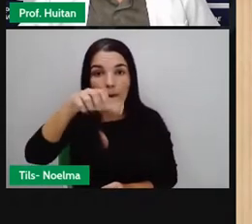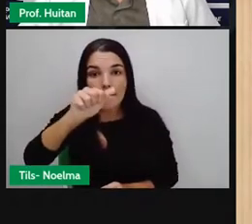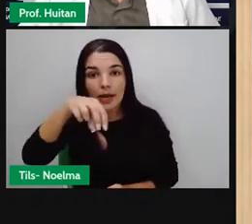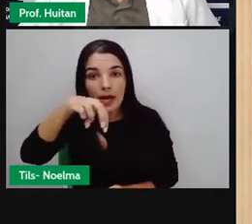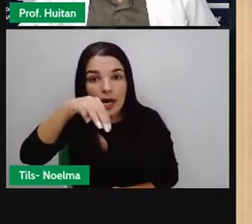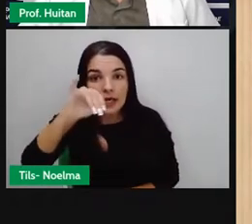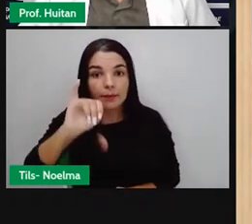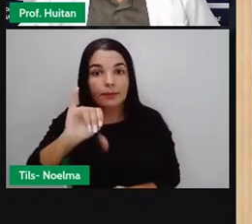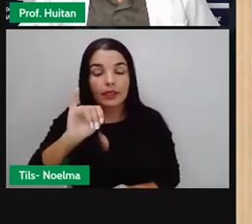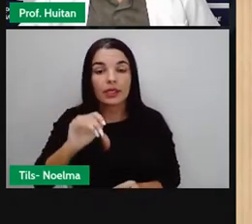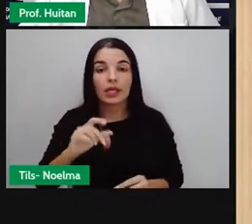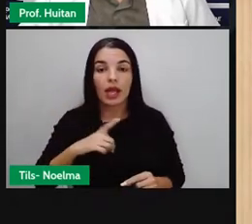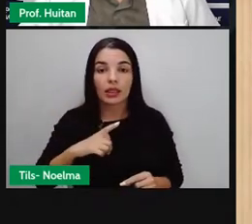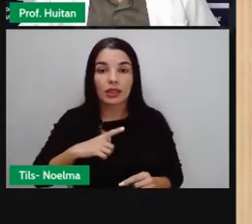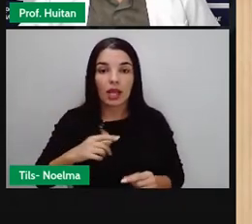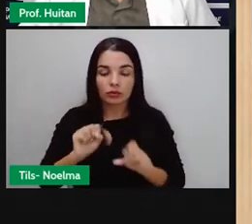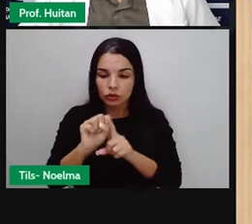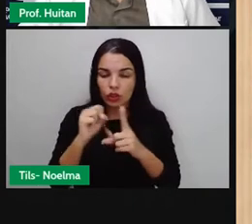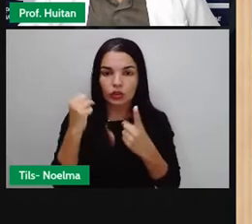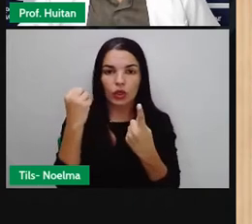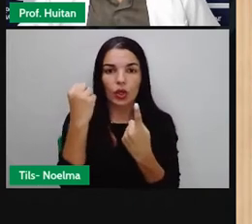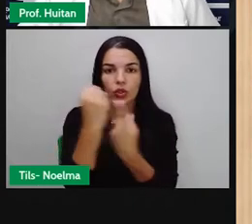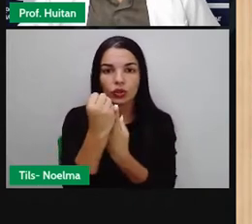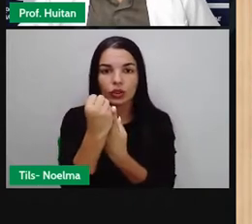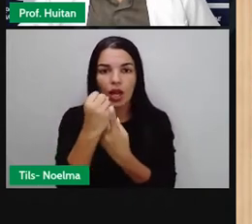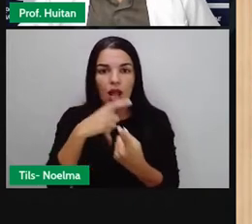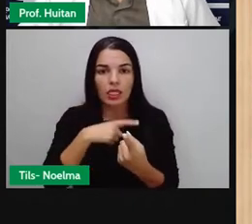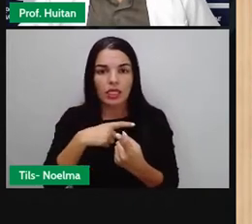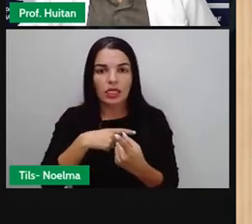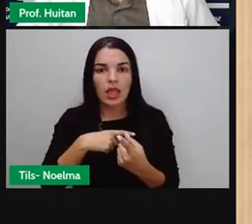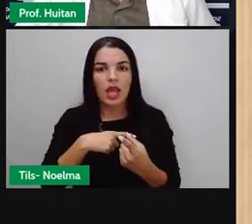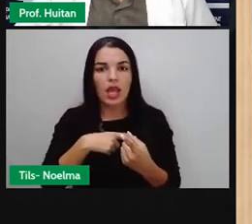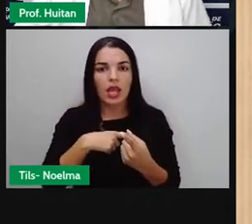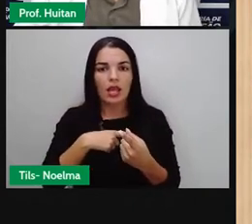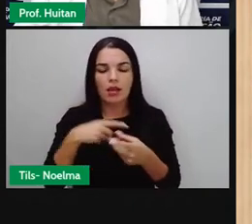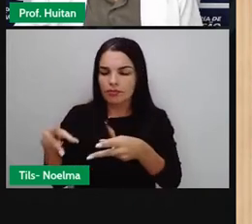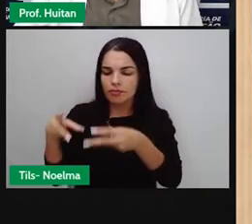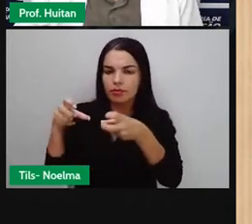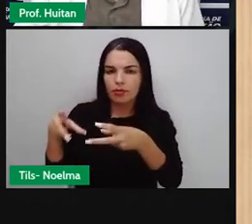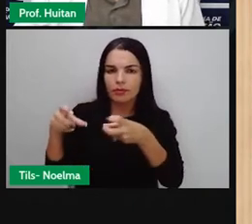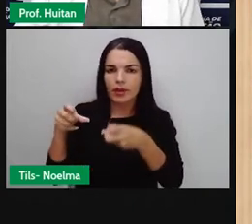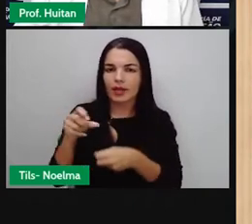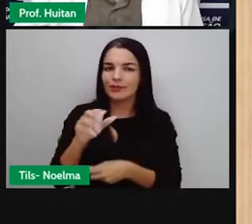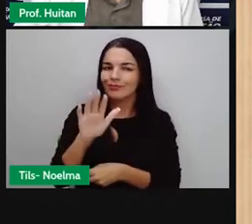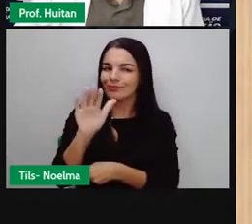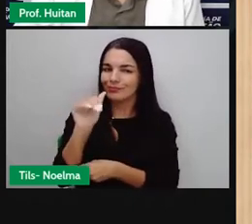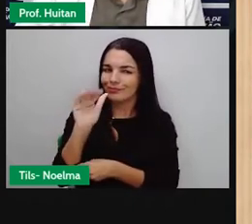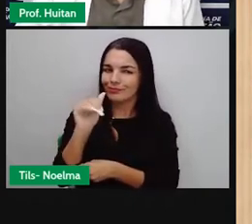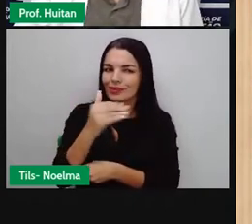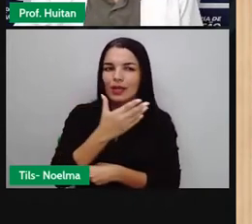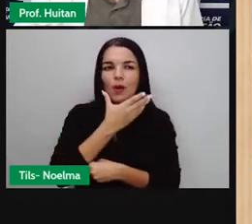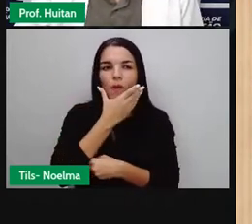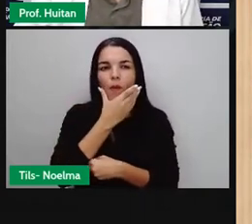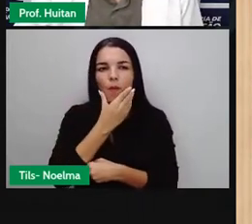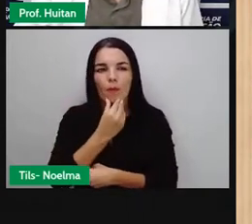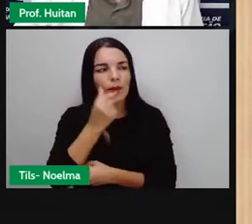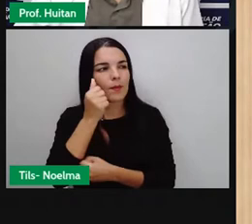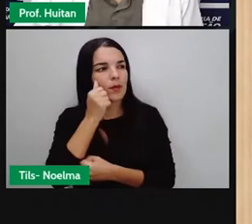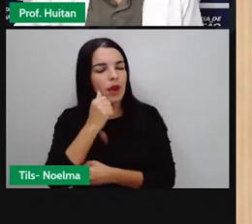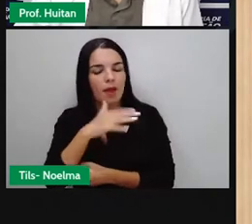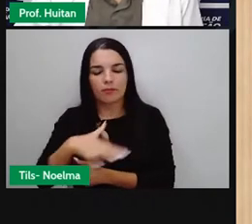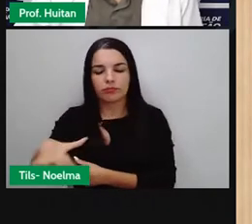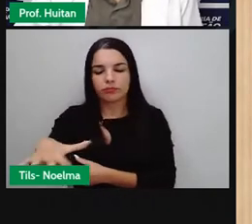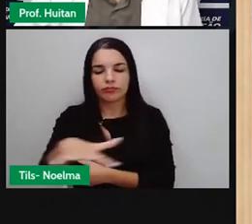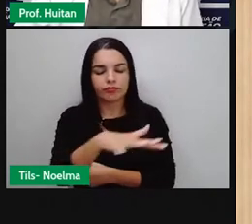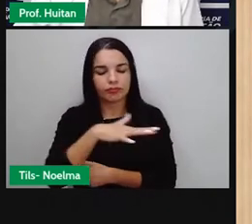e precisão sociológica, chamam de povo da mercadoria. É como eles se expressam, as pessoas